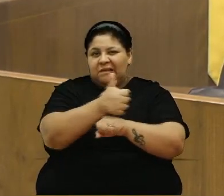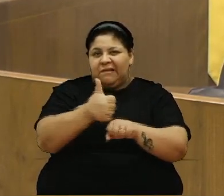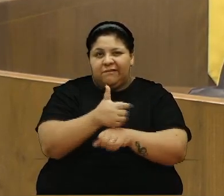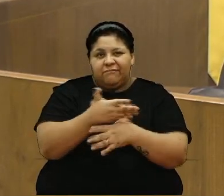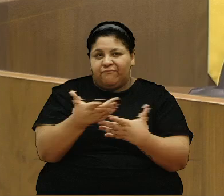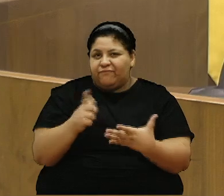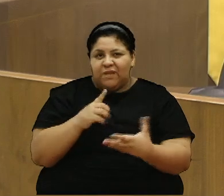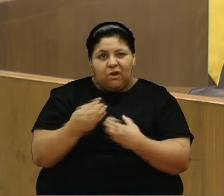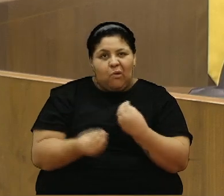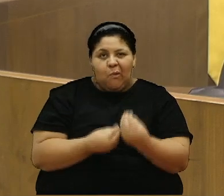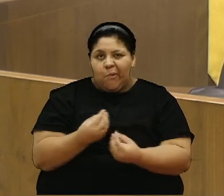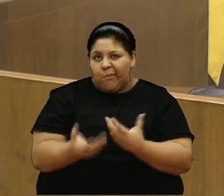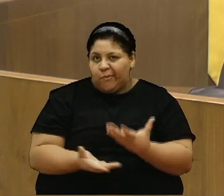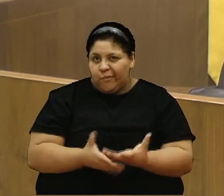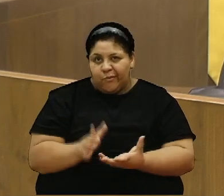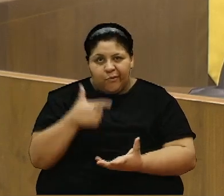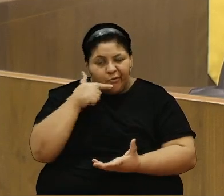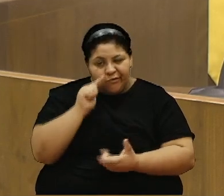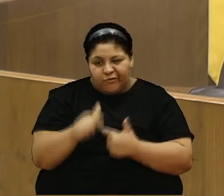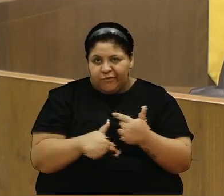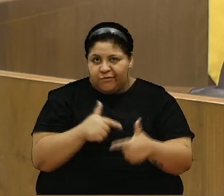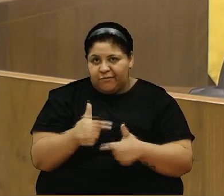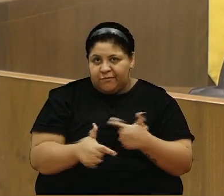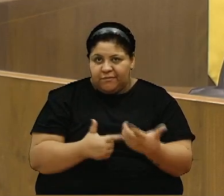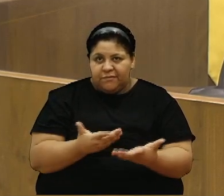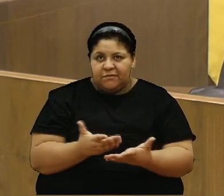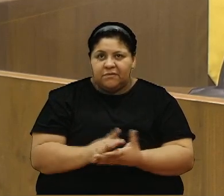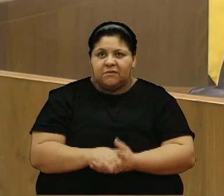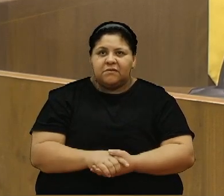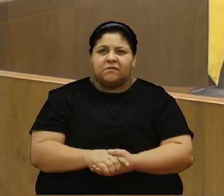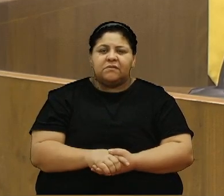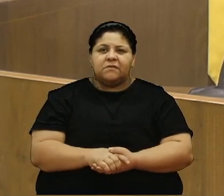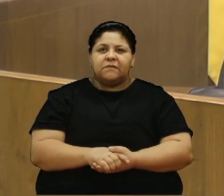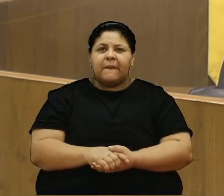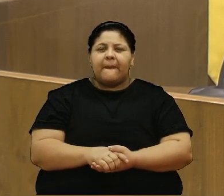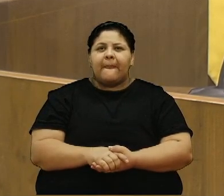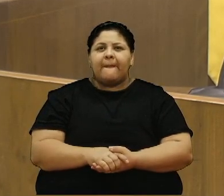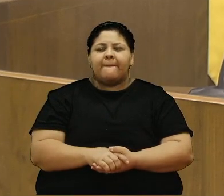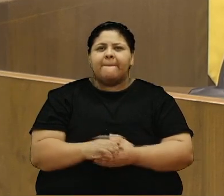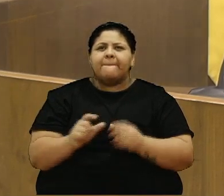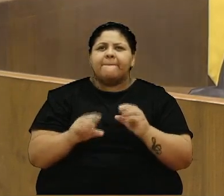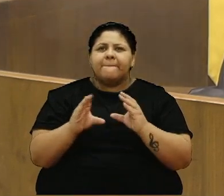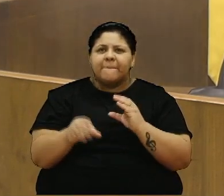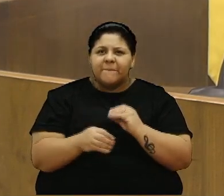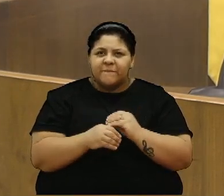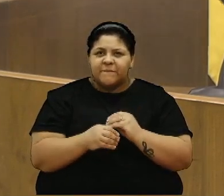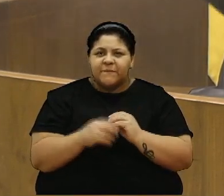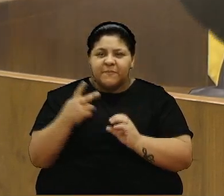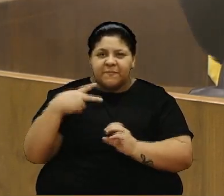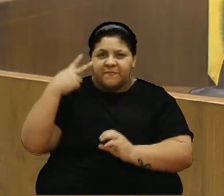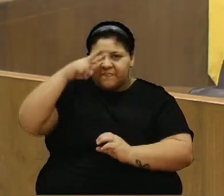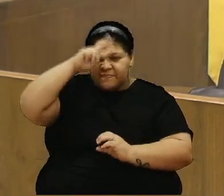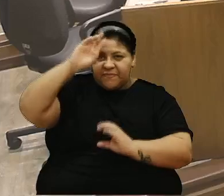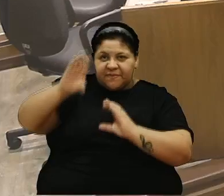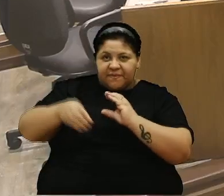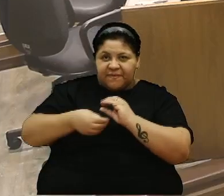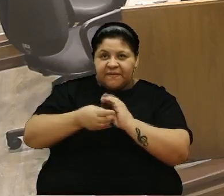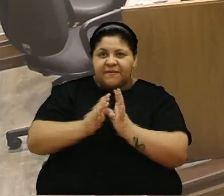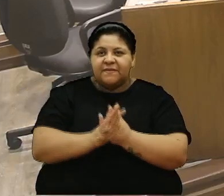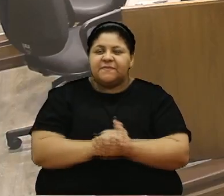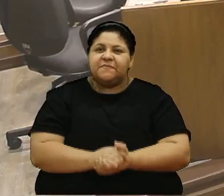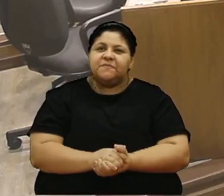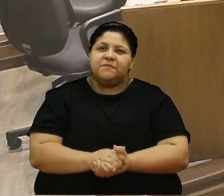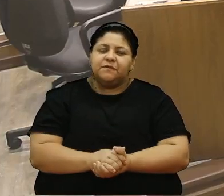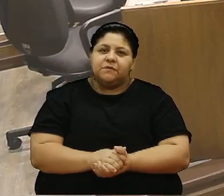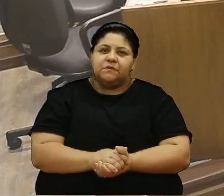praticamente impossível dar conta de tudo. Eu não ouvi quem me pediu a parte. Vereador Edson, sua parte, desculpa.